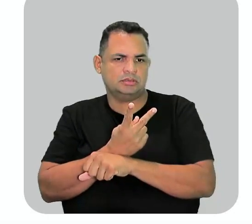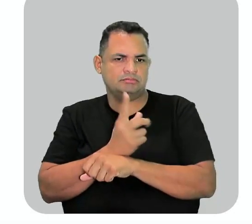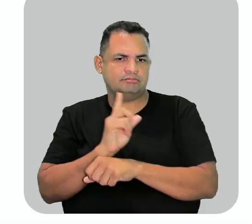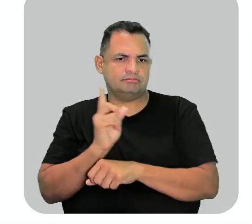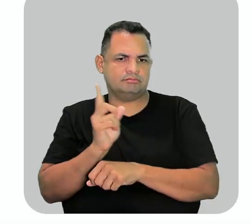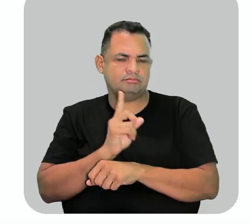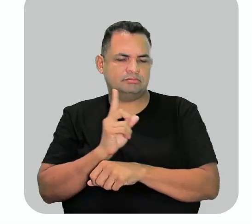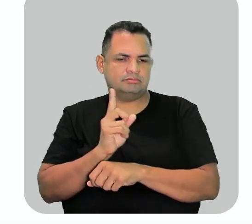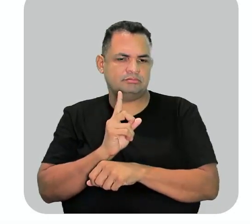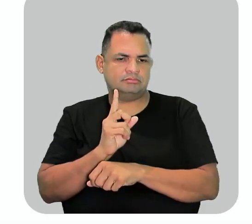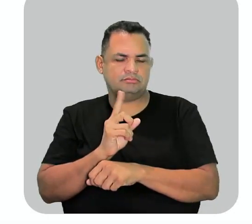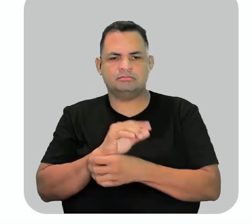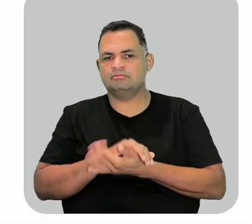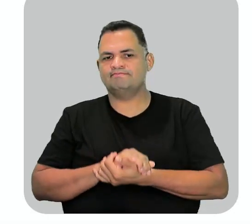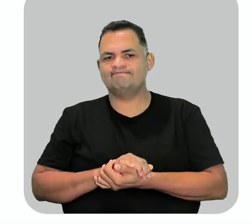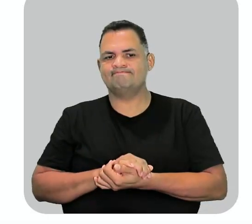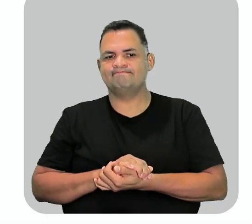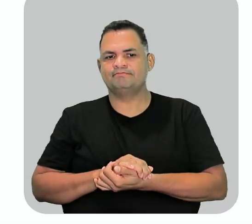Não é o caso.